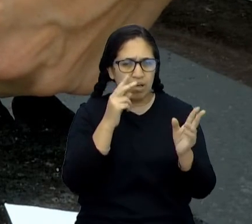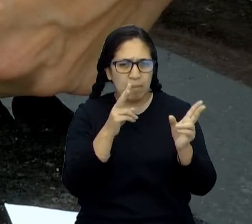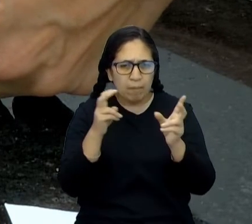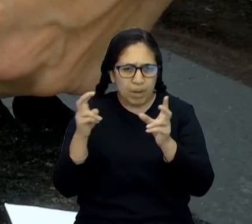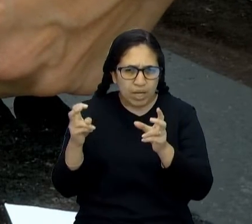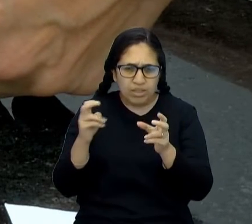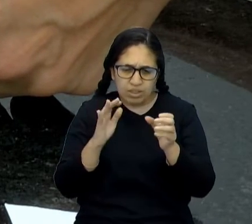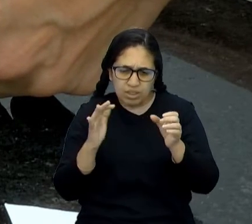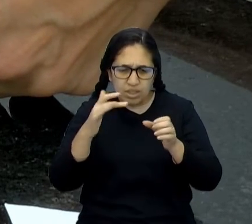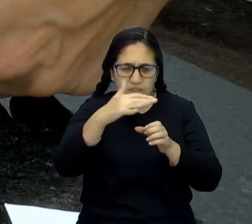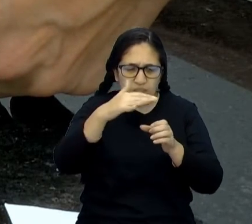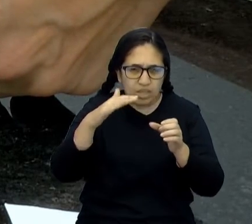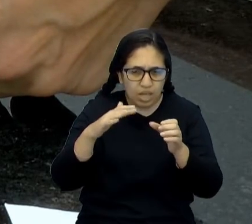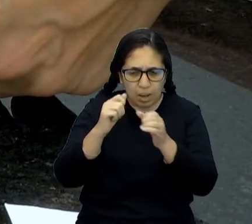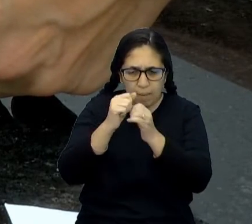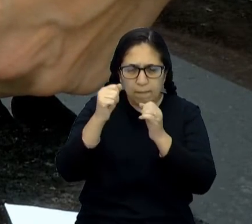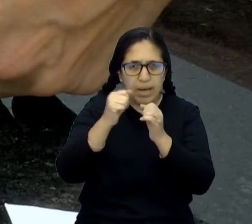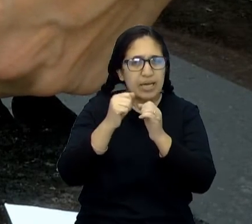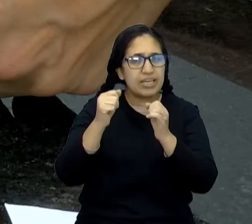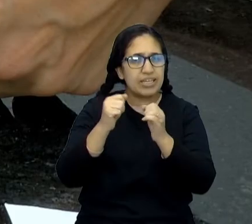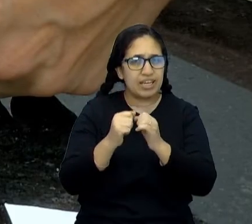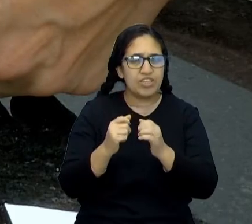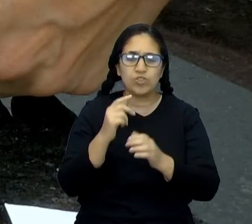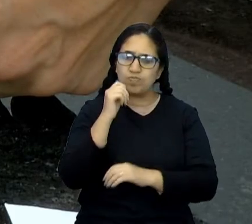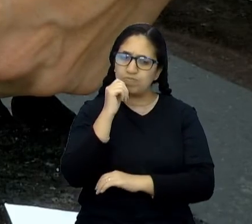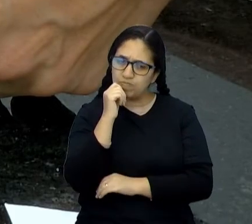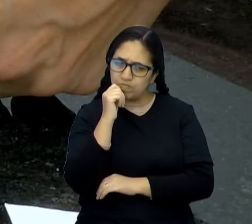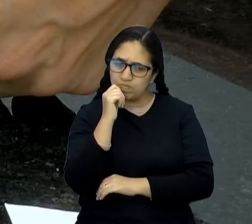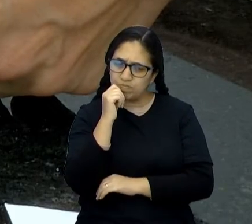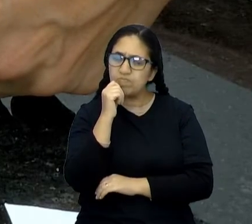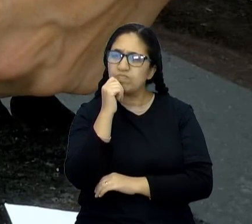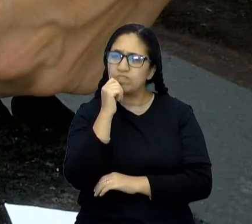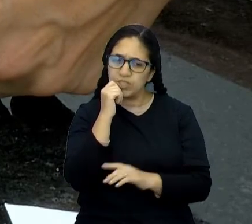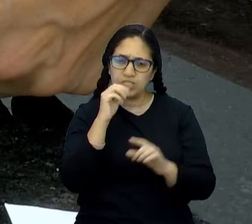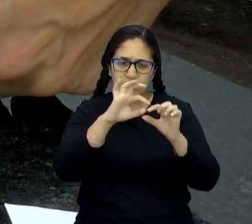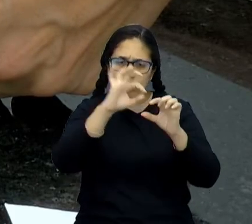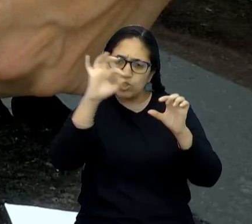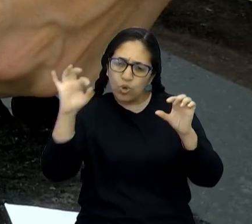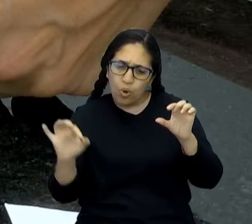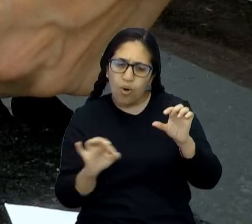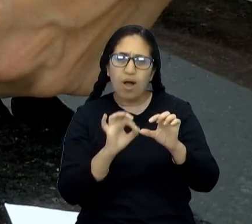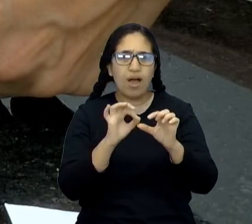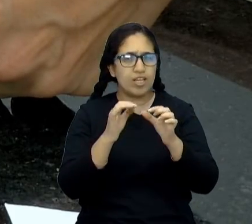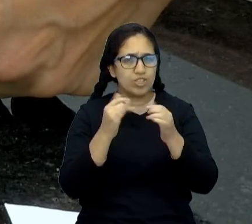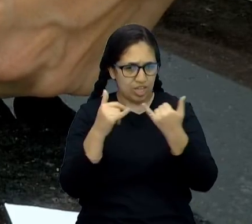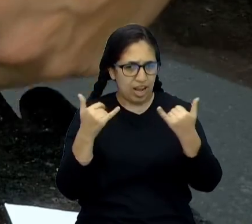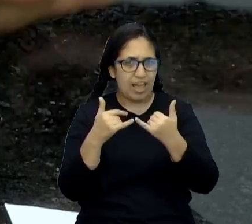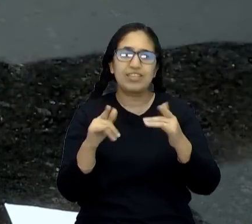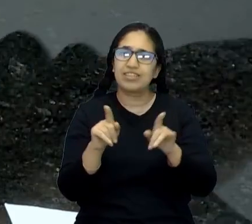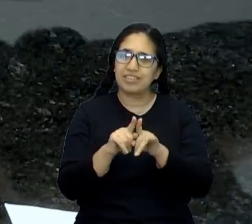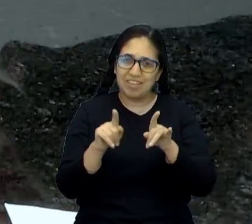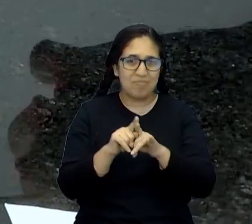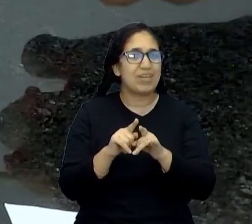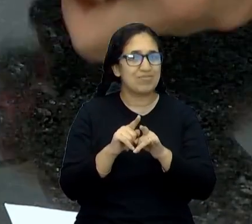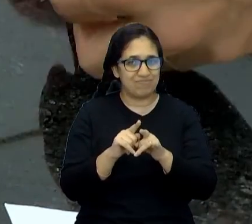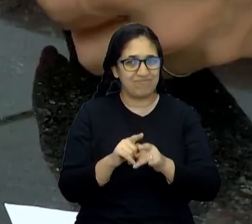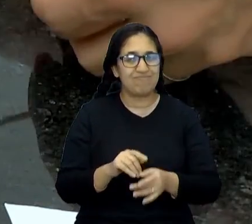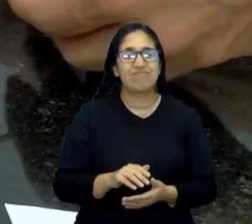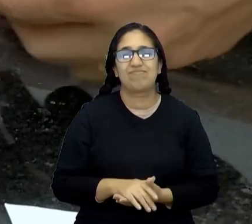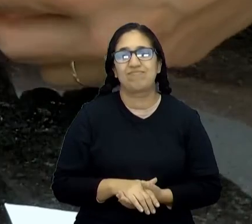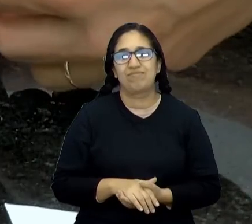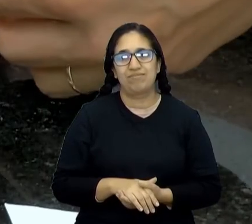campo magnético, o Oersted falou o seguinte: bom, as correntes elétricas também têm campo magnético, né? E